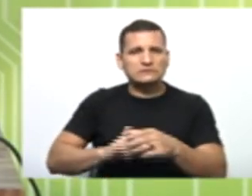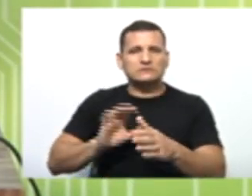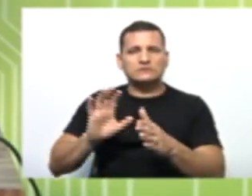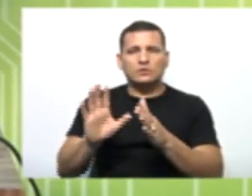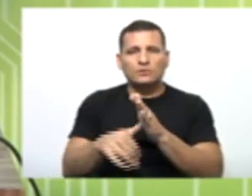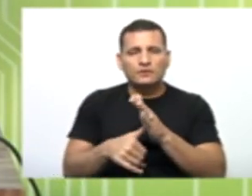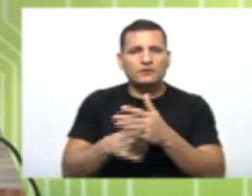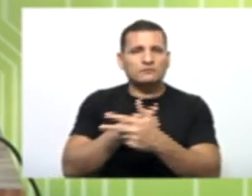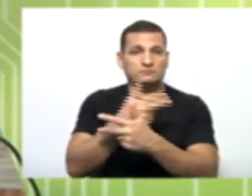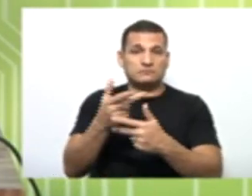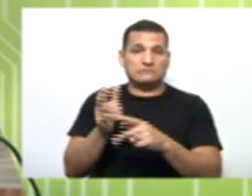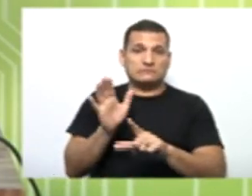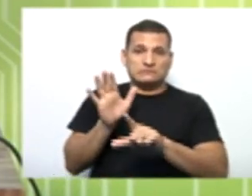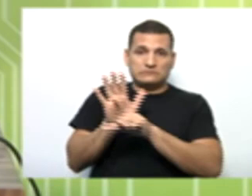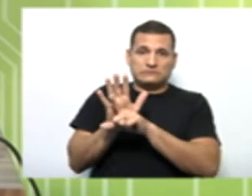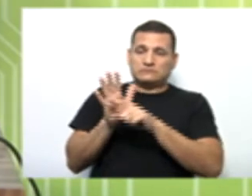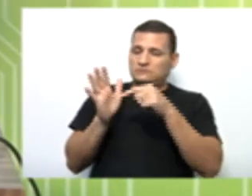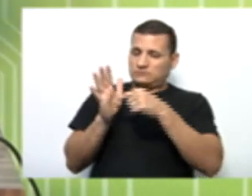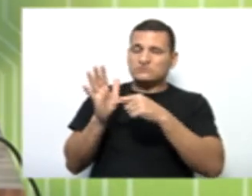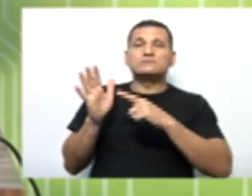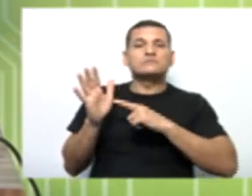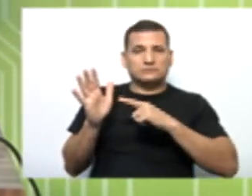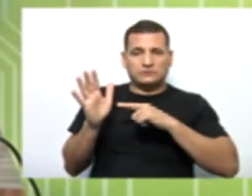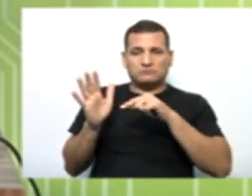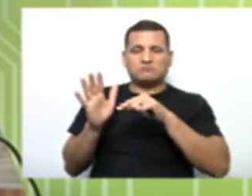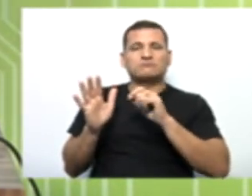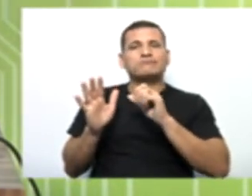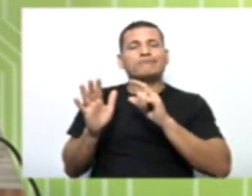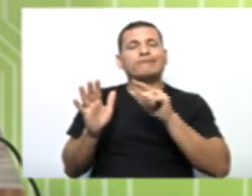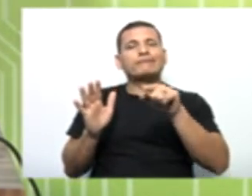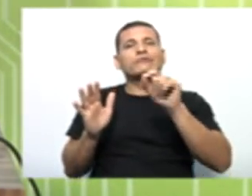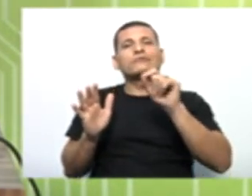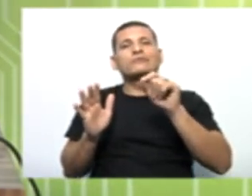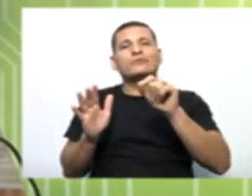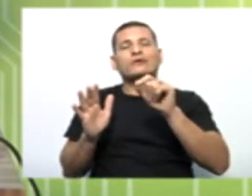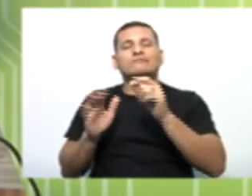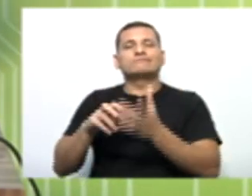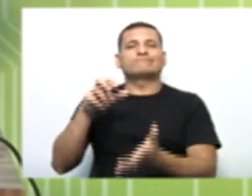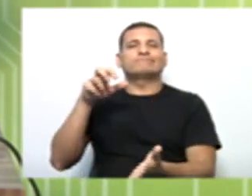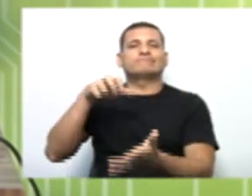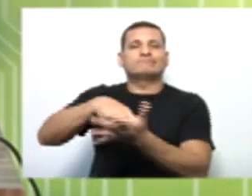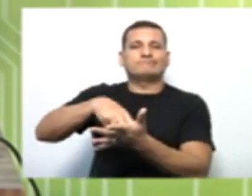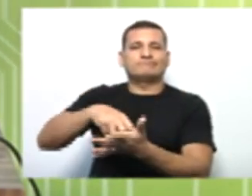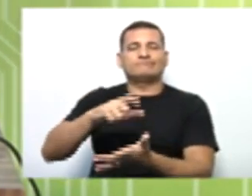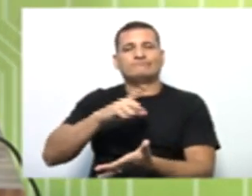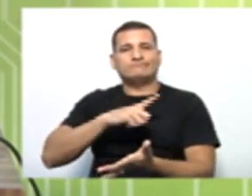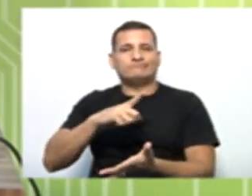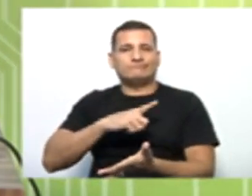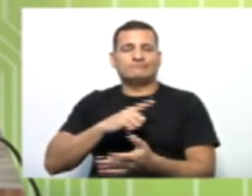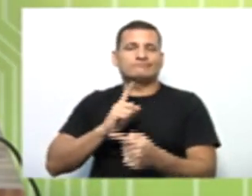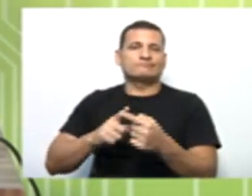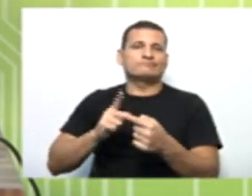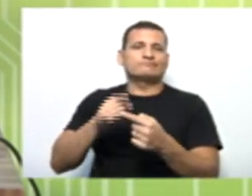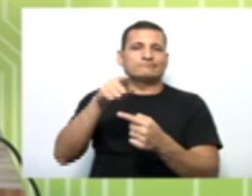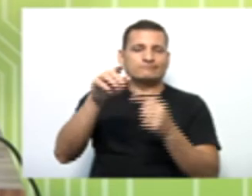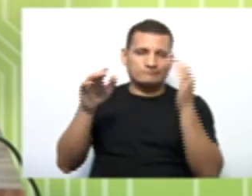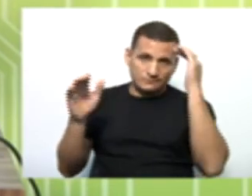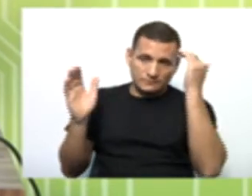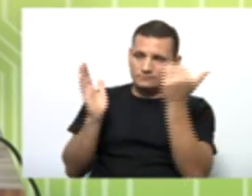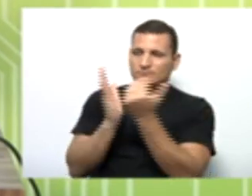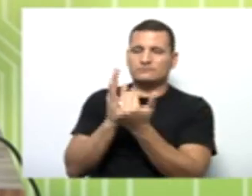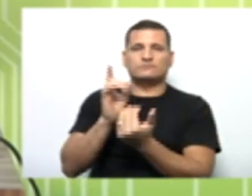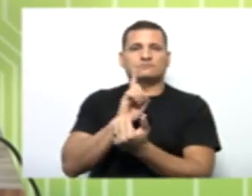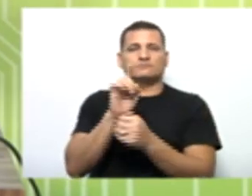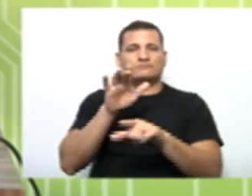Código Penal brasileiro, você sofre uma sanção, você sofre uma punição por ter descumprido uma